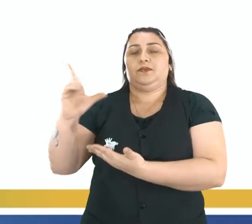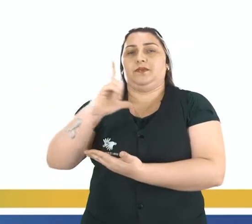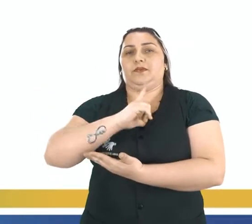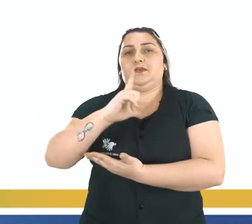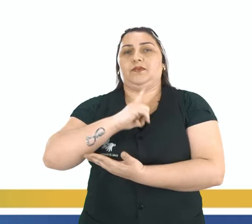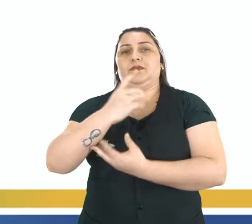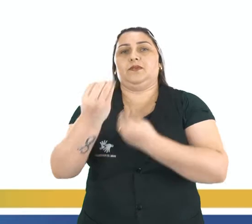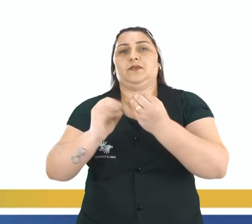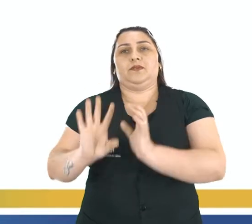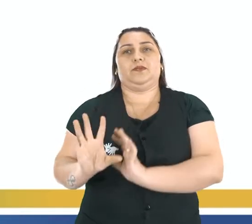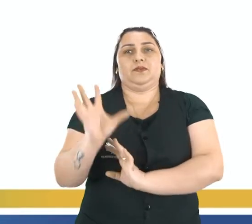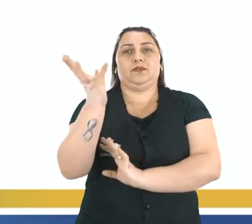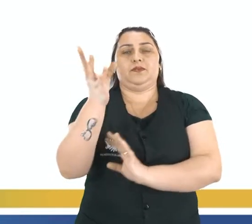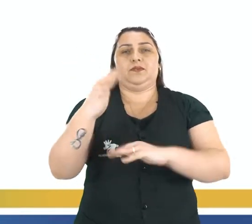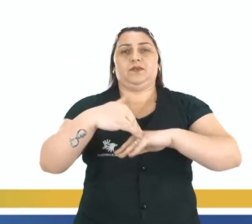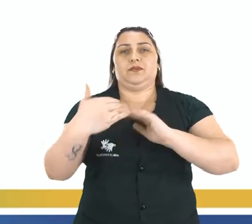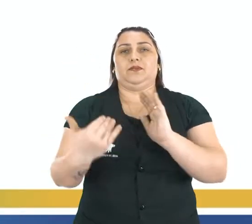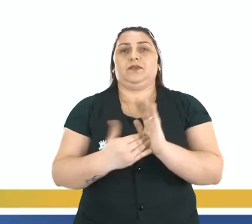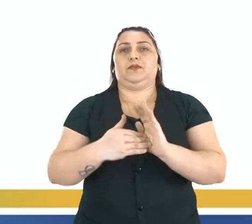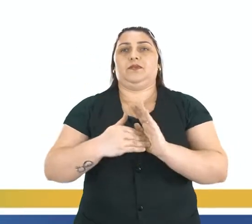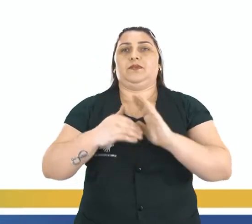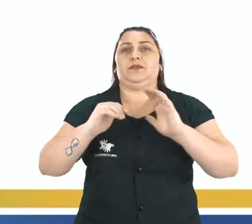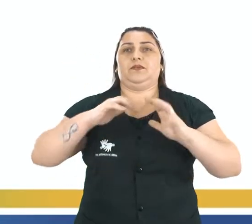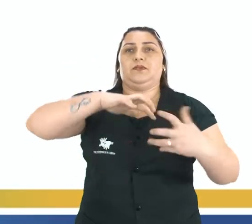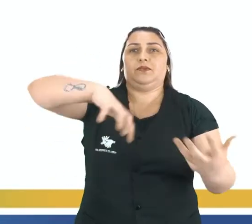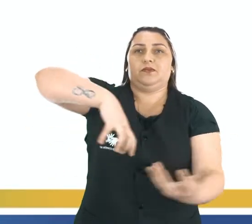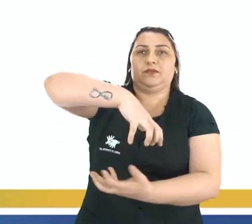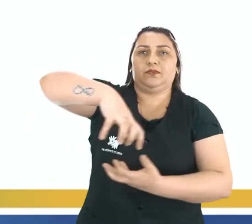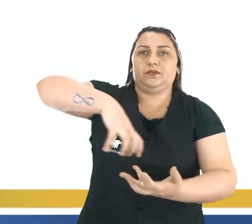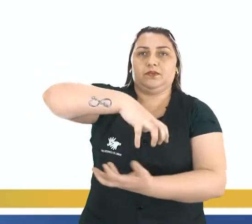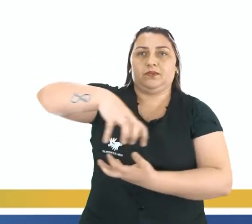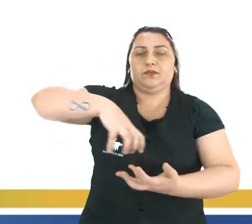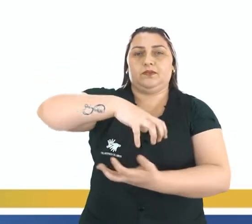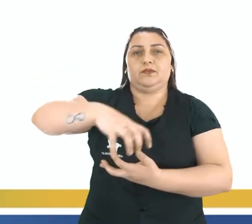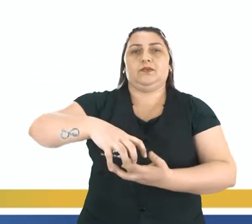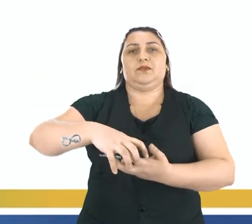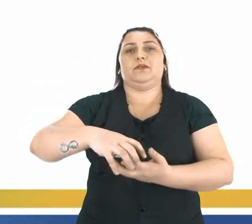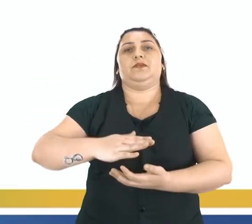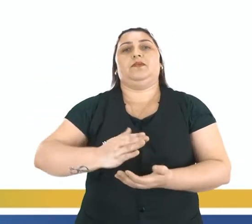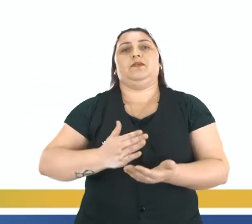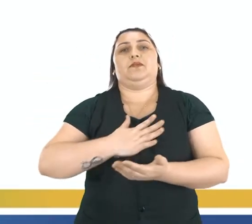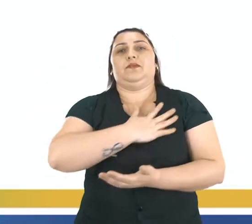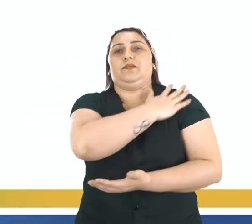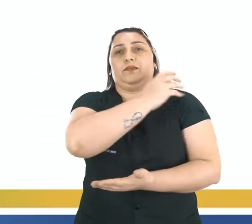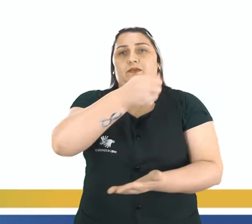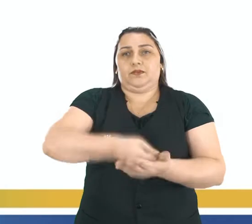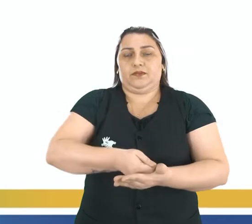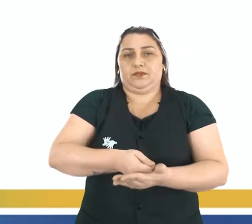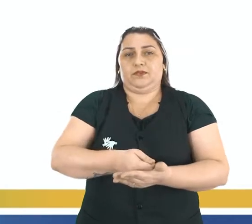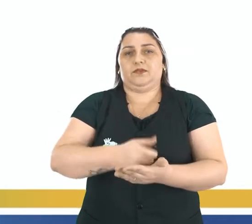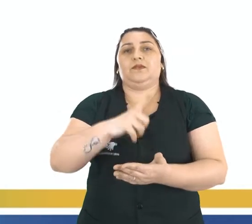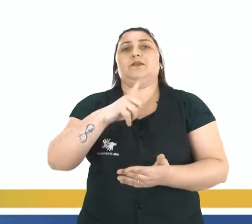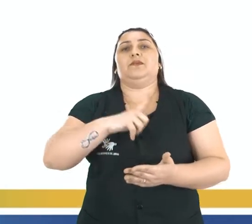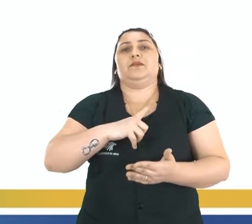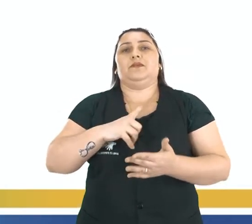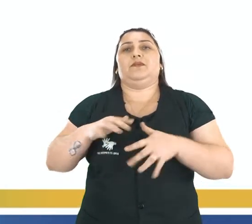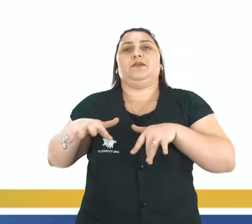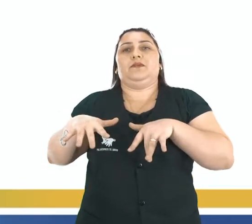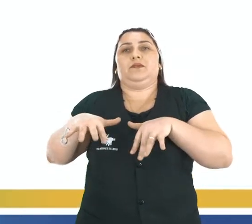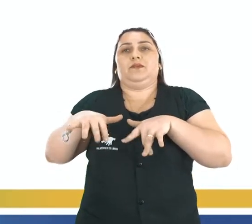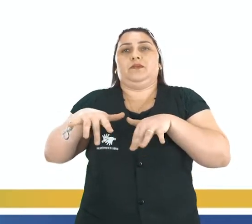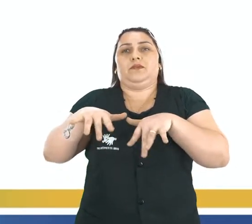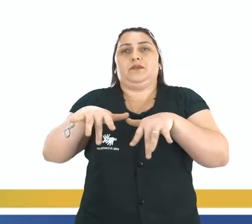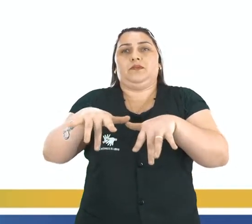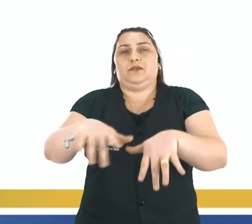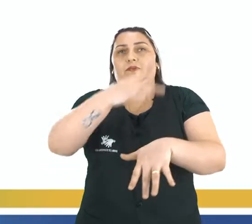noção de como que acontecia todas essas manifestações e essas repressões durante a ditadura. Aí tem uma passeata que tem um